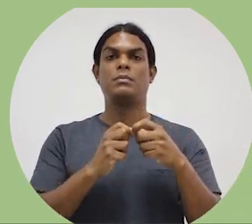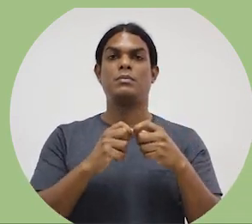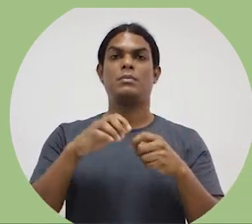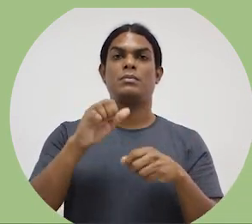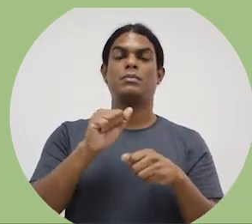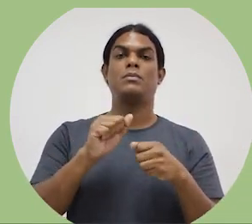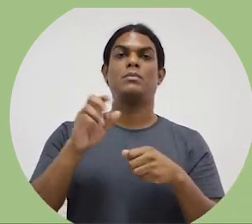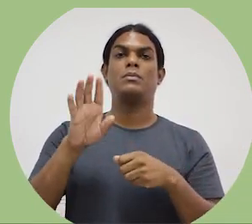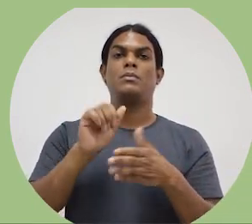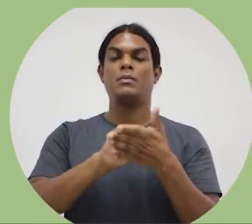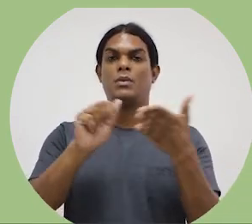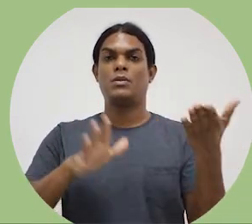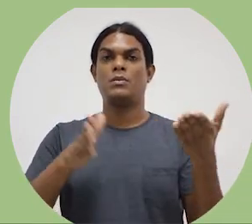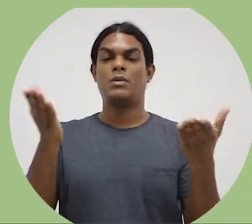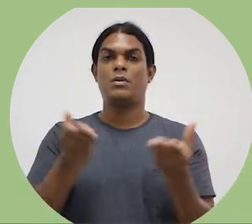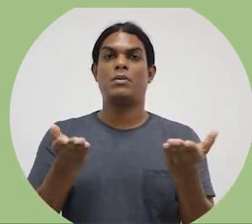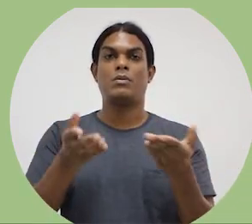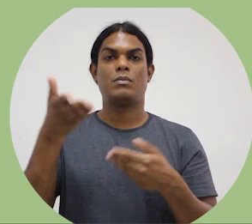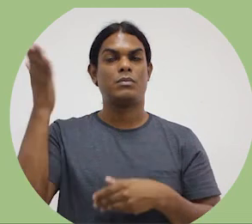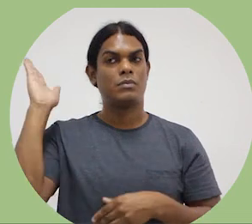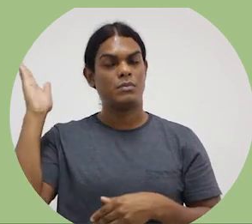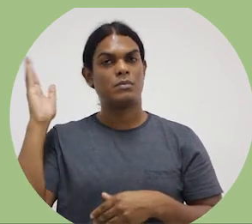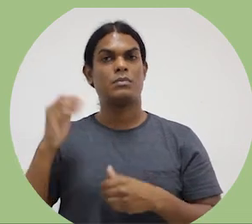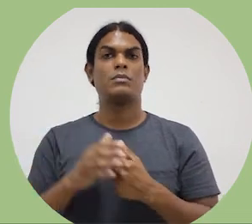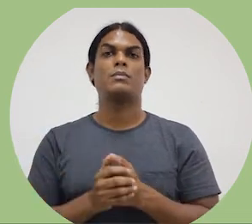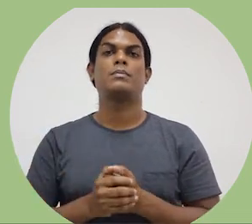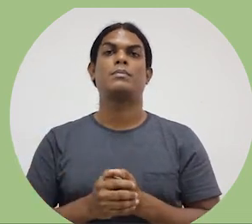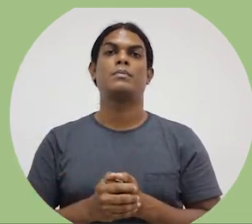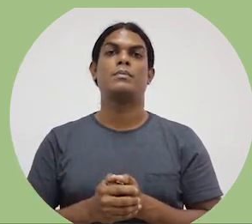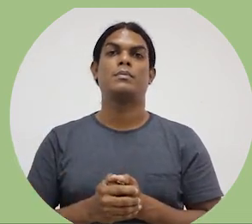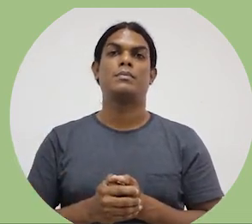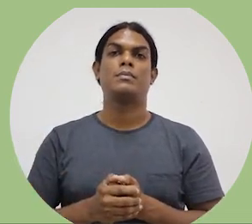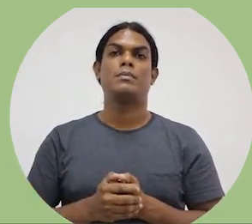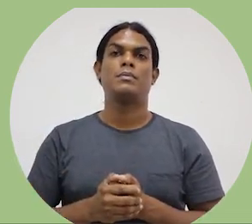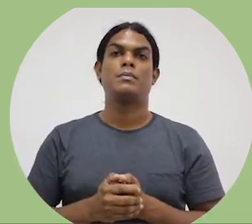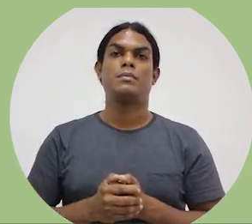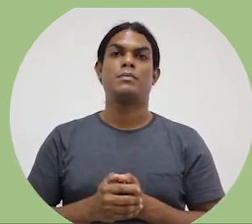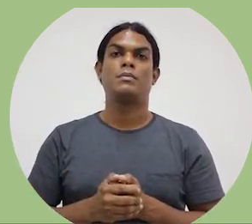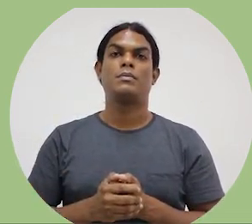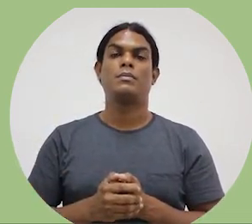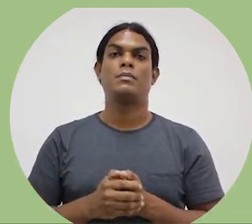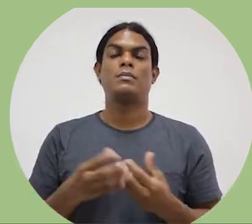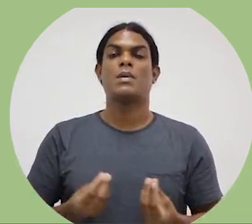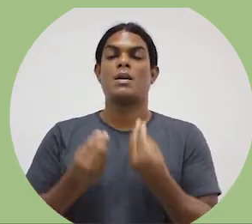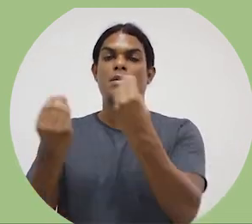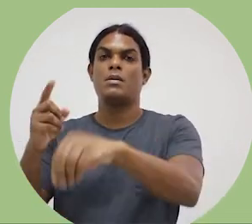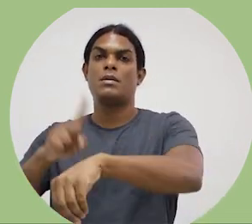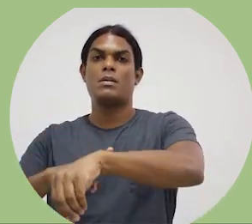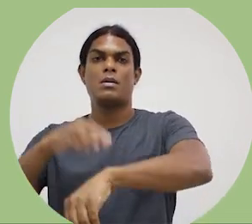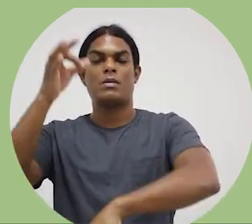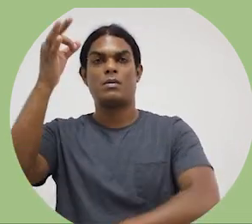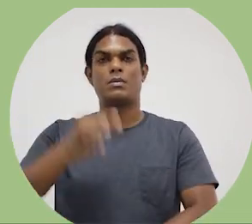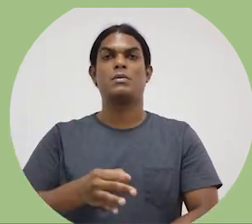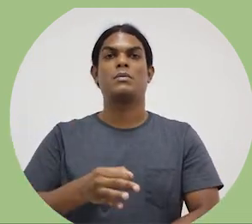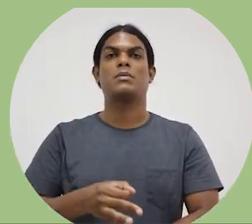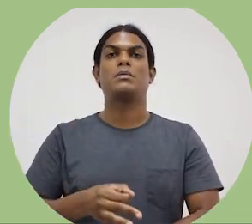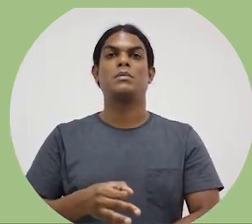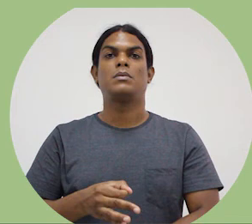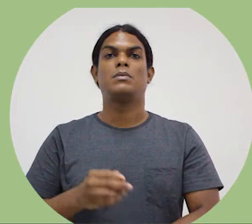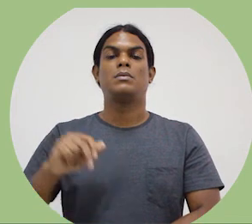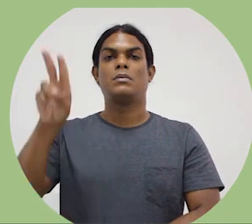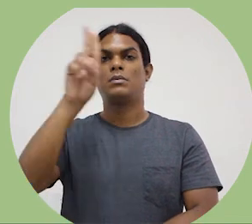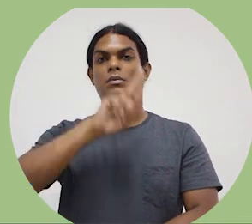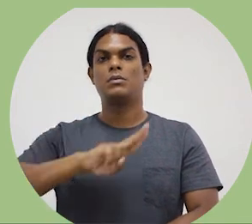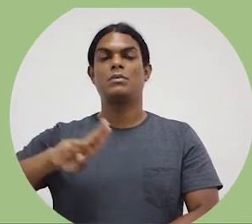aos clientes, com a intenção de atender na hora certa, com o produto certo, os produtos que eles queriam, inicialmente